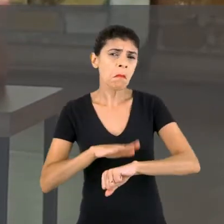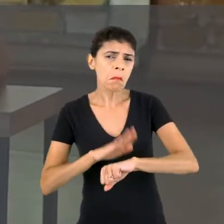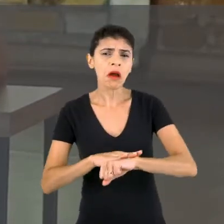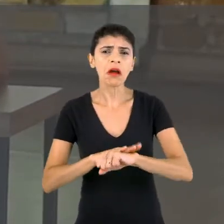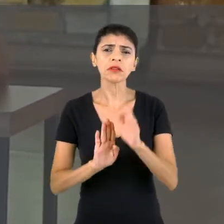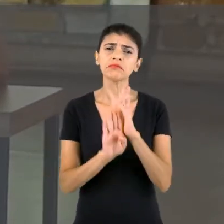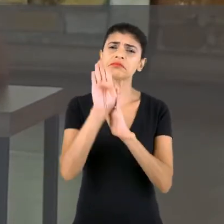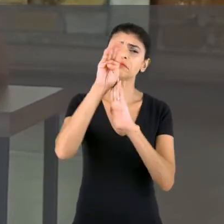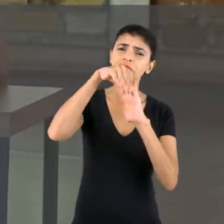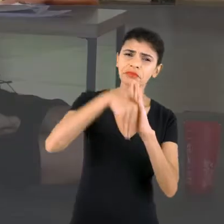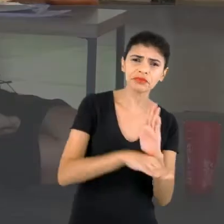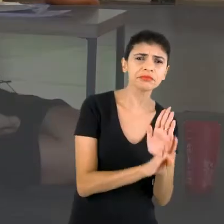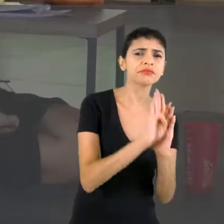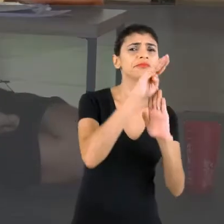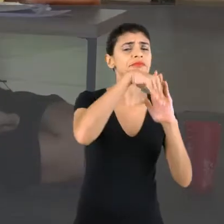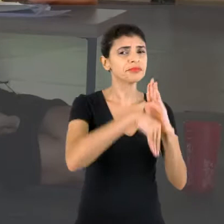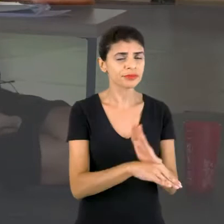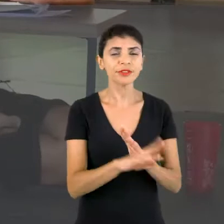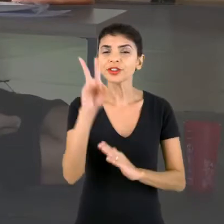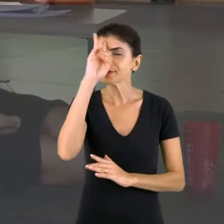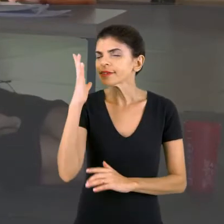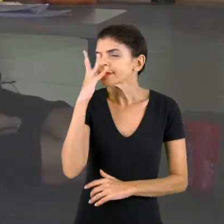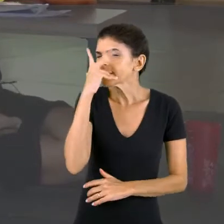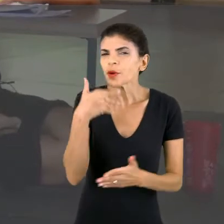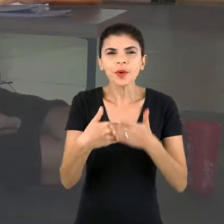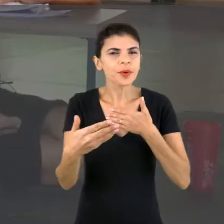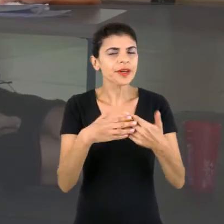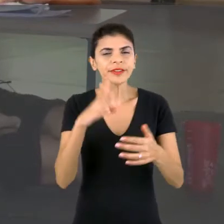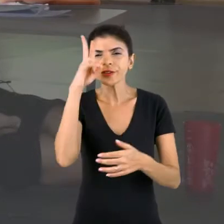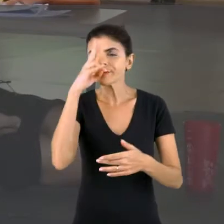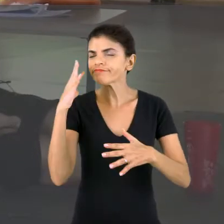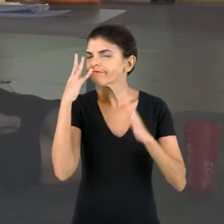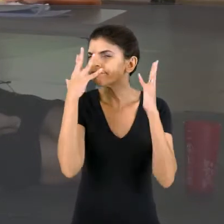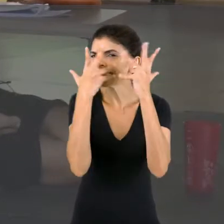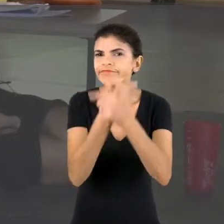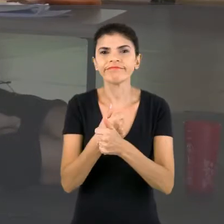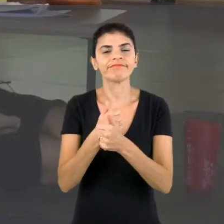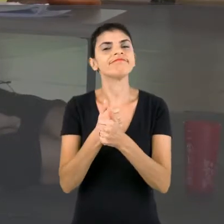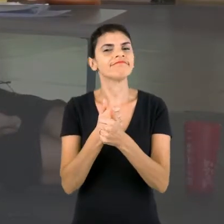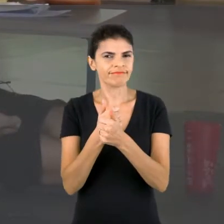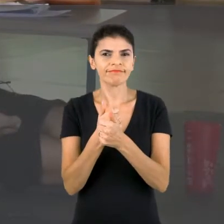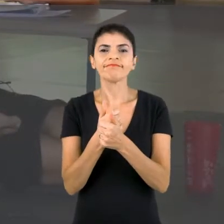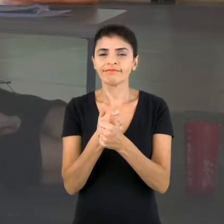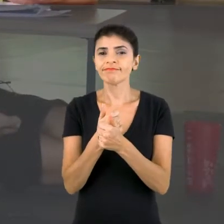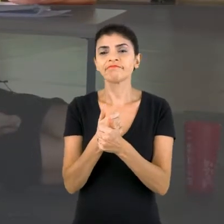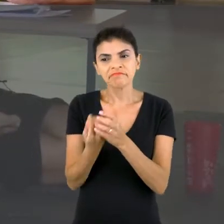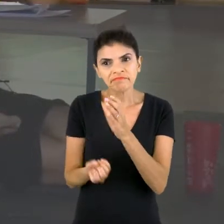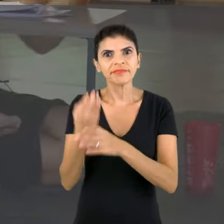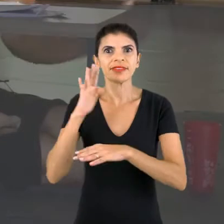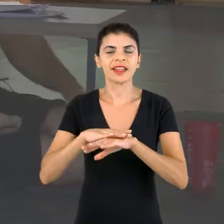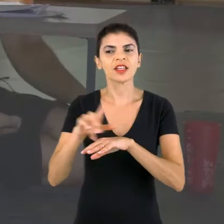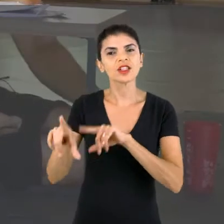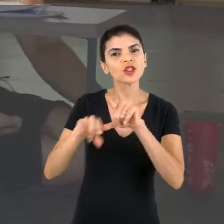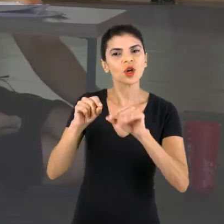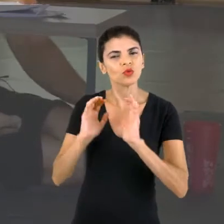importa o momento que ela está. Eu tenho certeza que é uma história linda, porque qualquer história de companhia é uma história linda, é